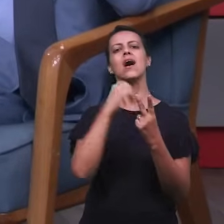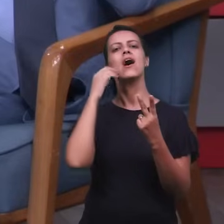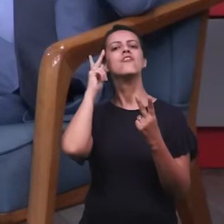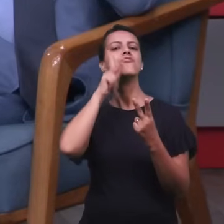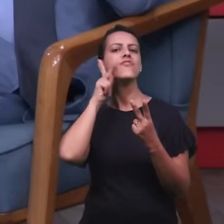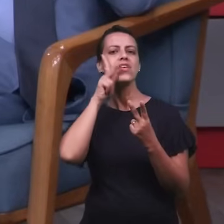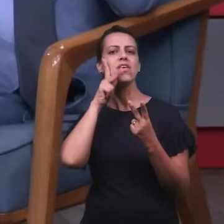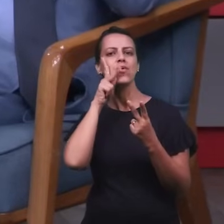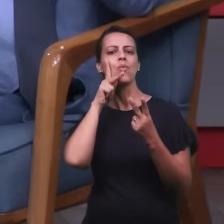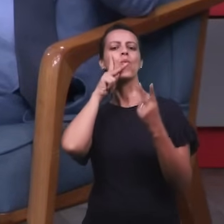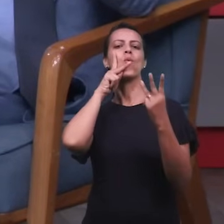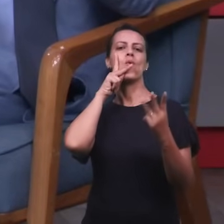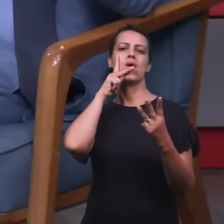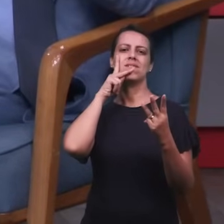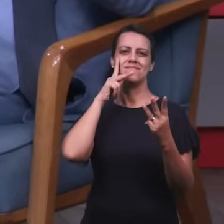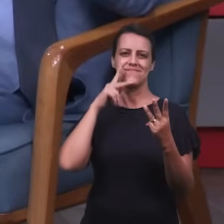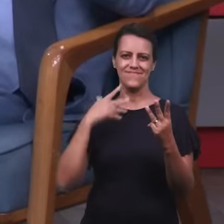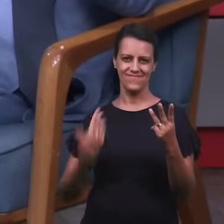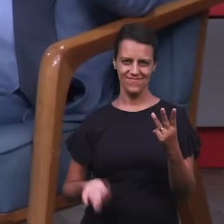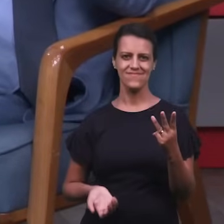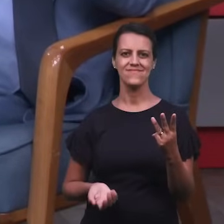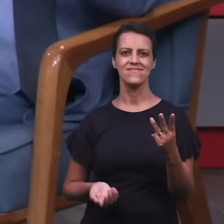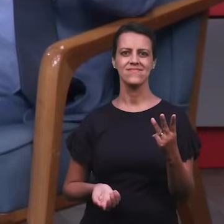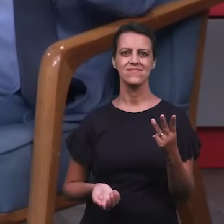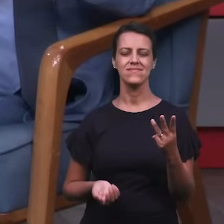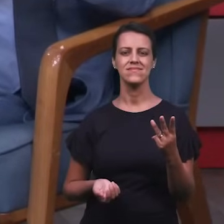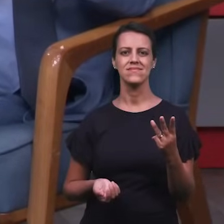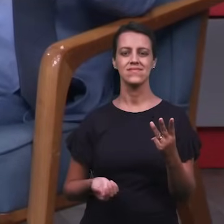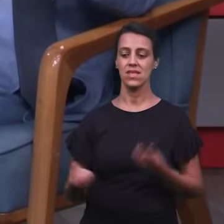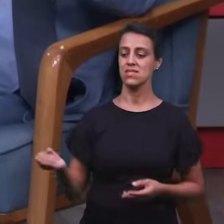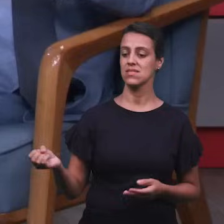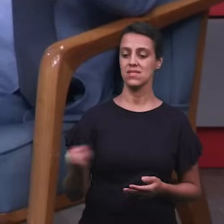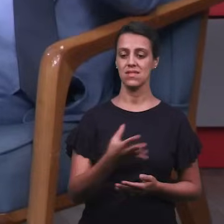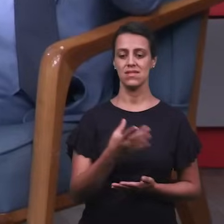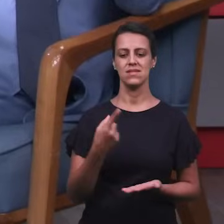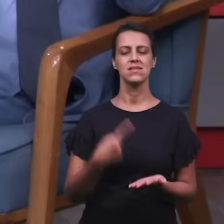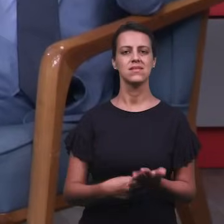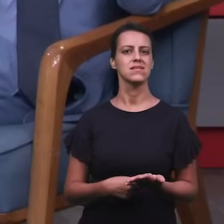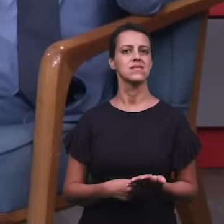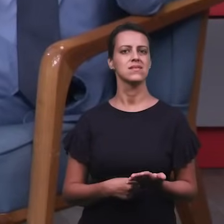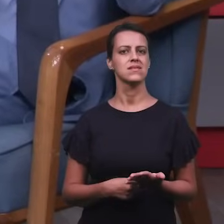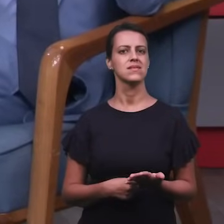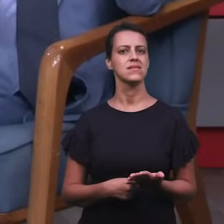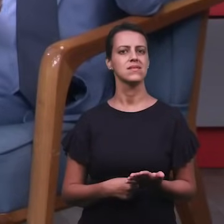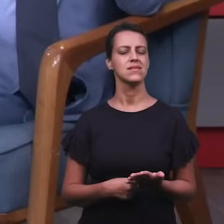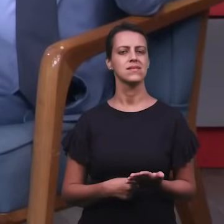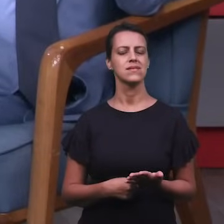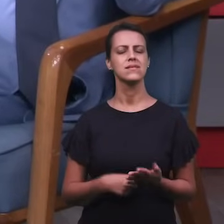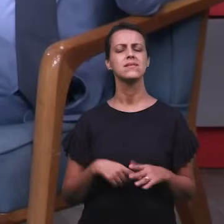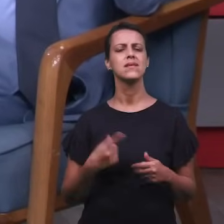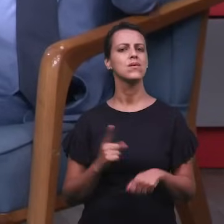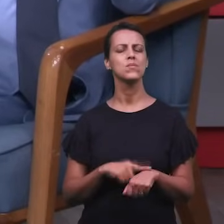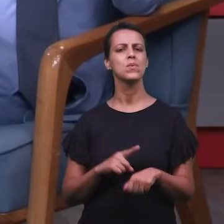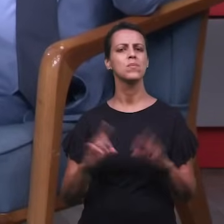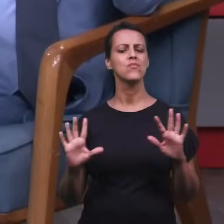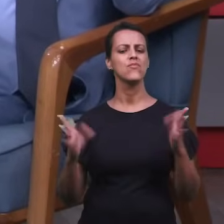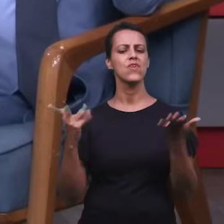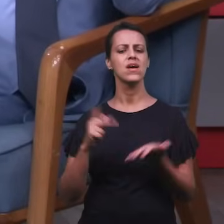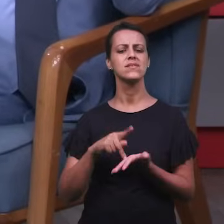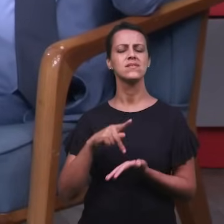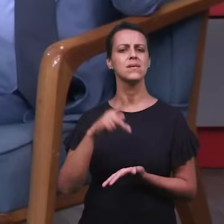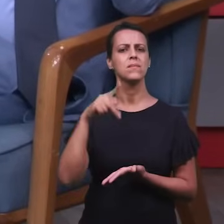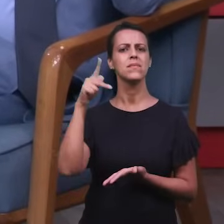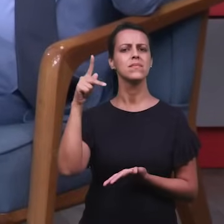presente naquele culto. É o novo pacto. Aí é a experiência. Na Páscoa, o que o Senhor disse